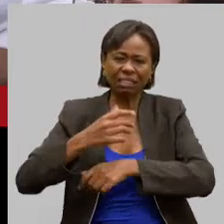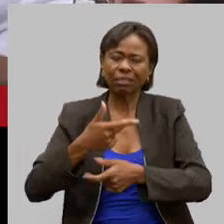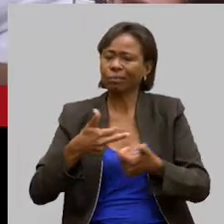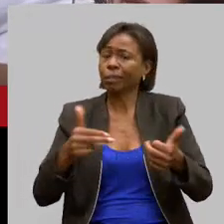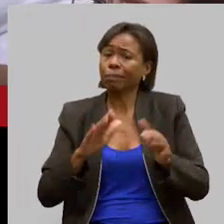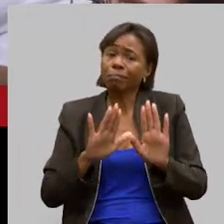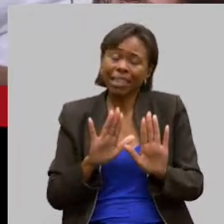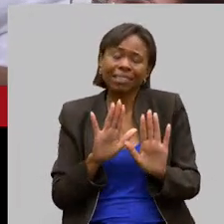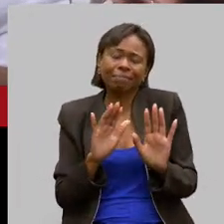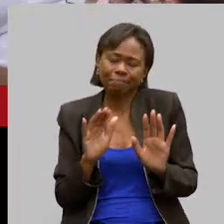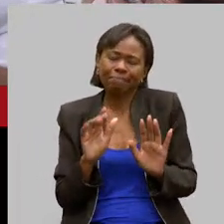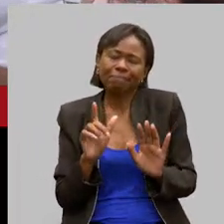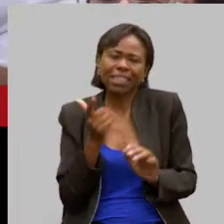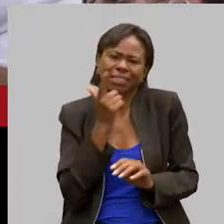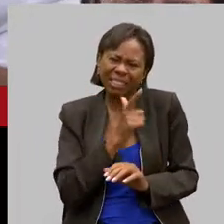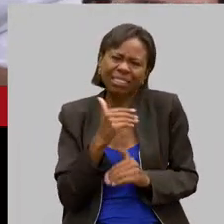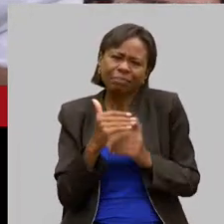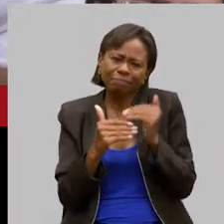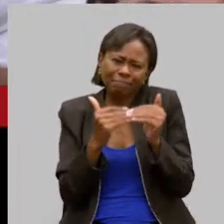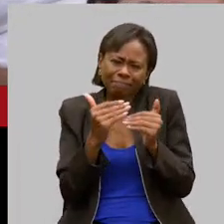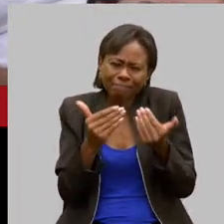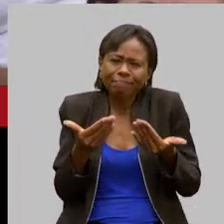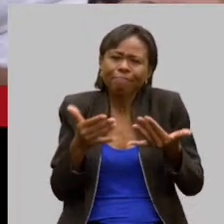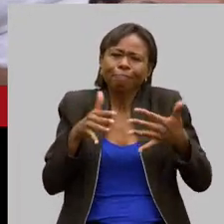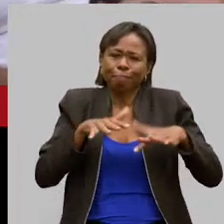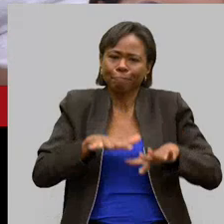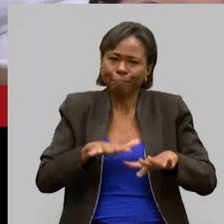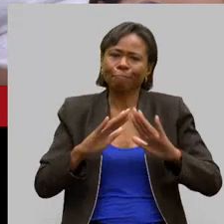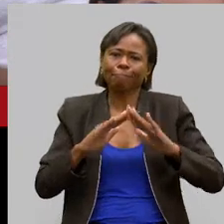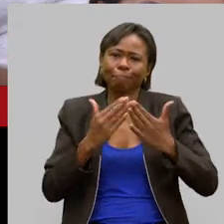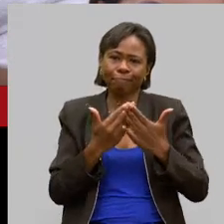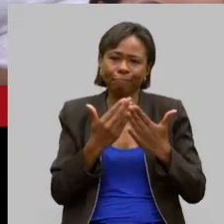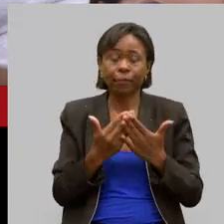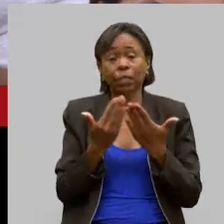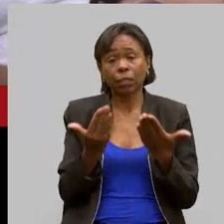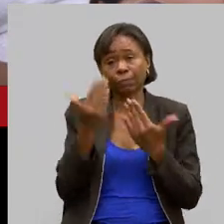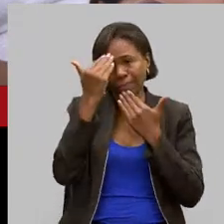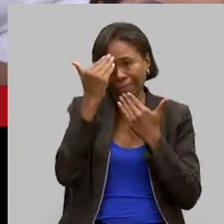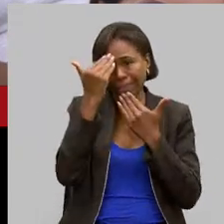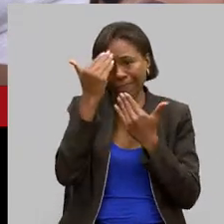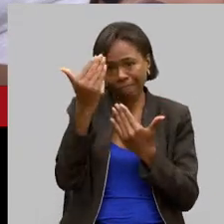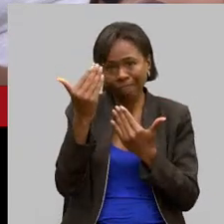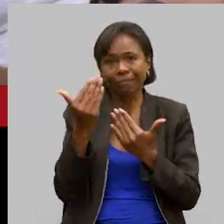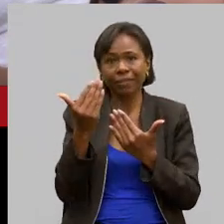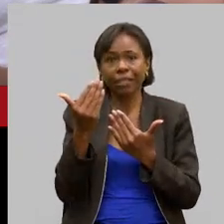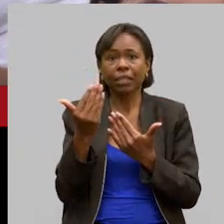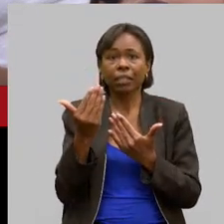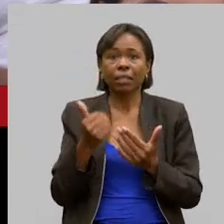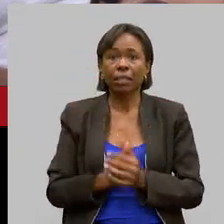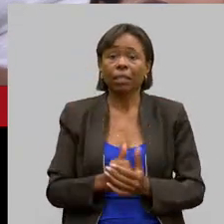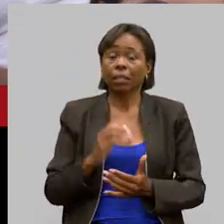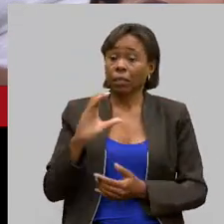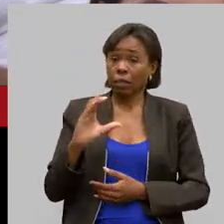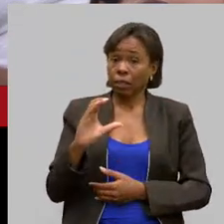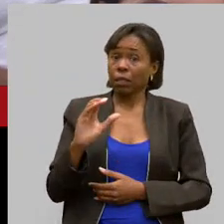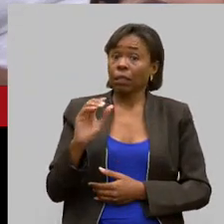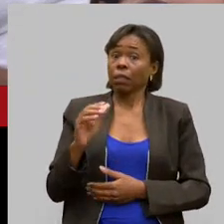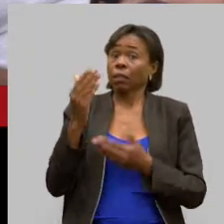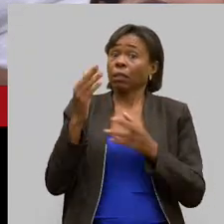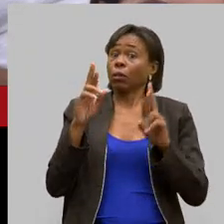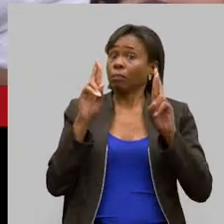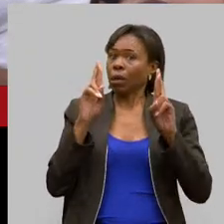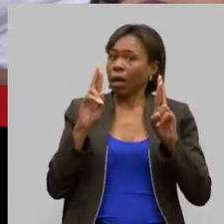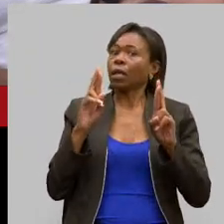da inclusão e a criança desejar ir pra escola né então assim meu muito obrigado Cris a gente se Deus quiser eu vou estar aqui nessa